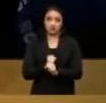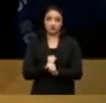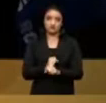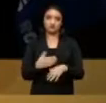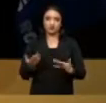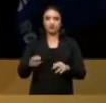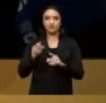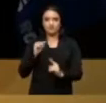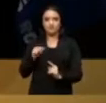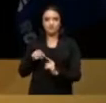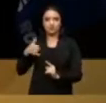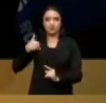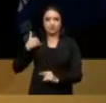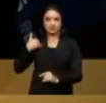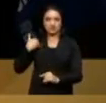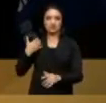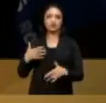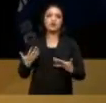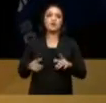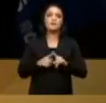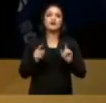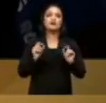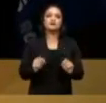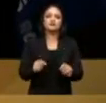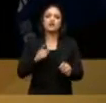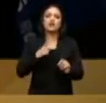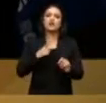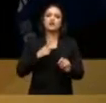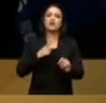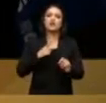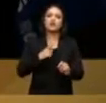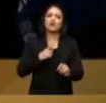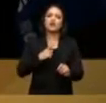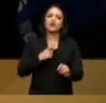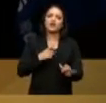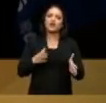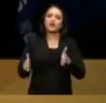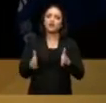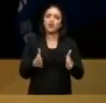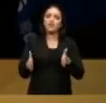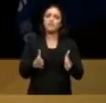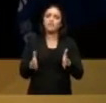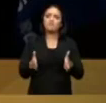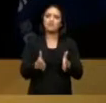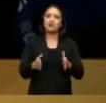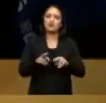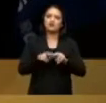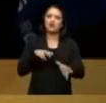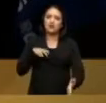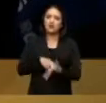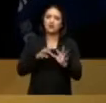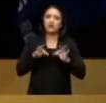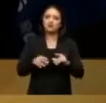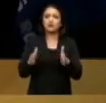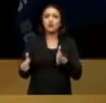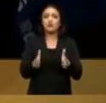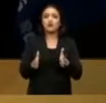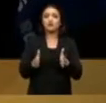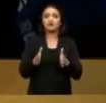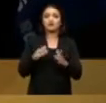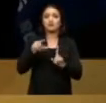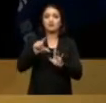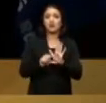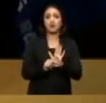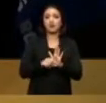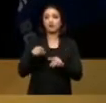se tratando da prescrição da pretensão punitiva da pena em concreto, o prazo seria ainda menor. A paciente foi condenada a uma pena de 1 ano